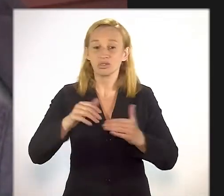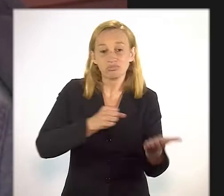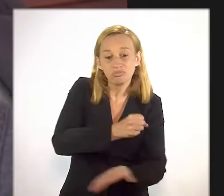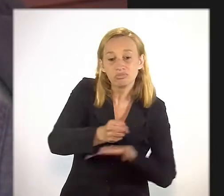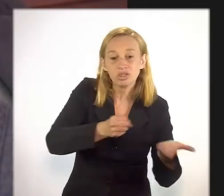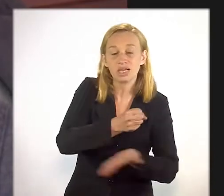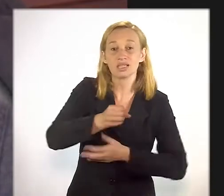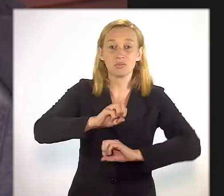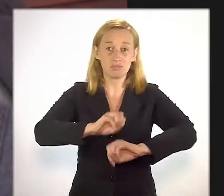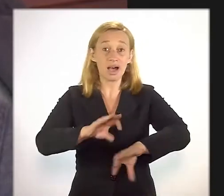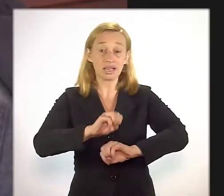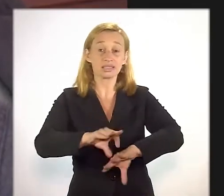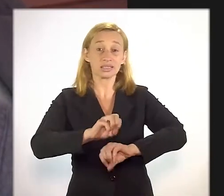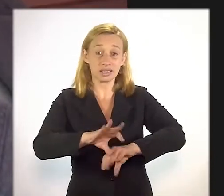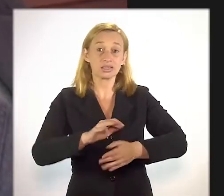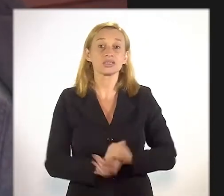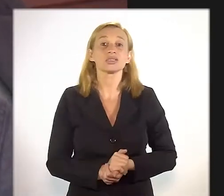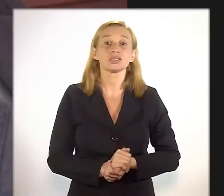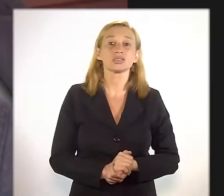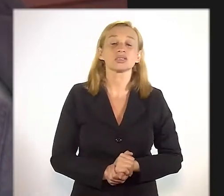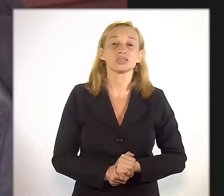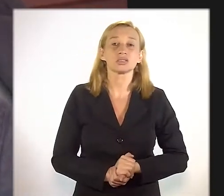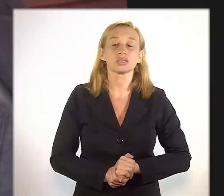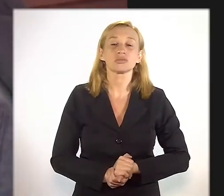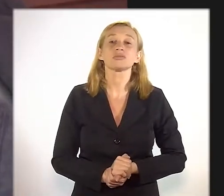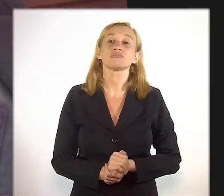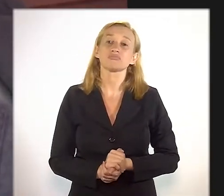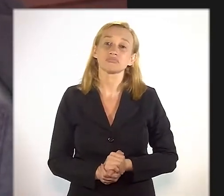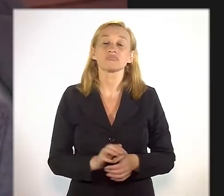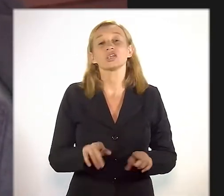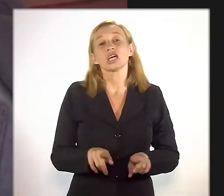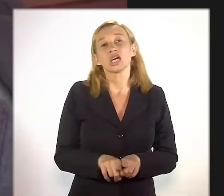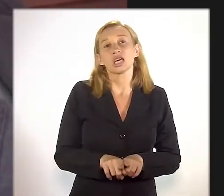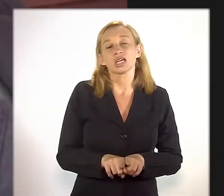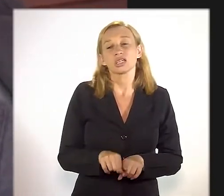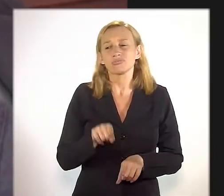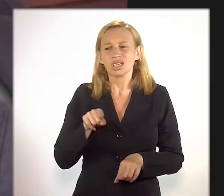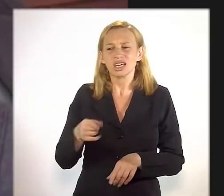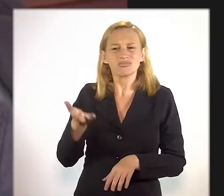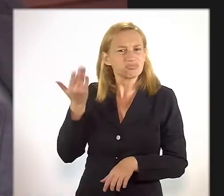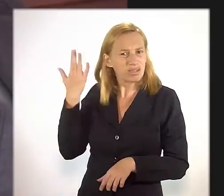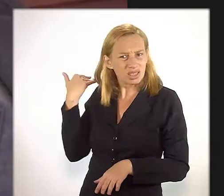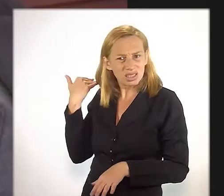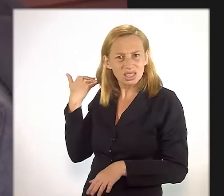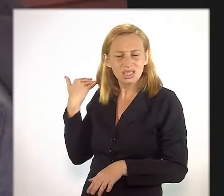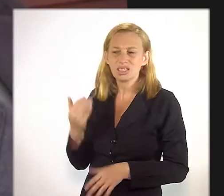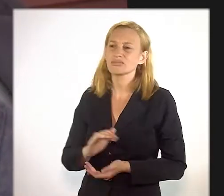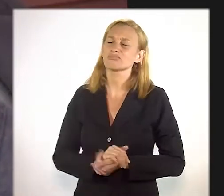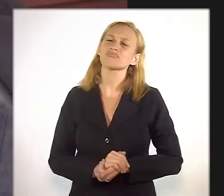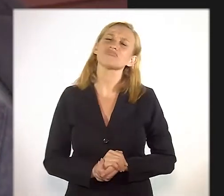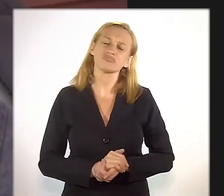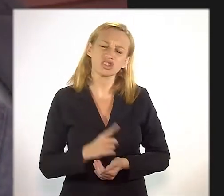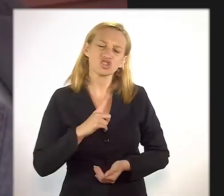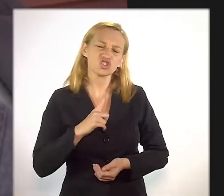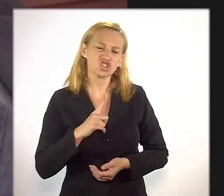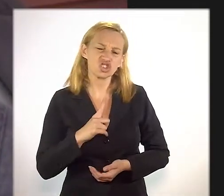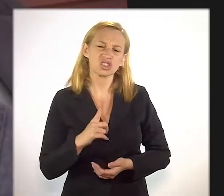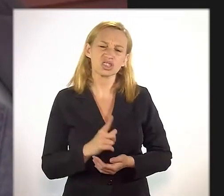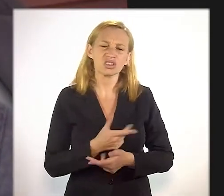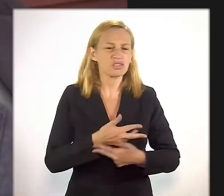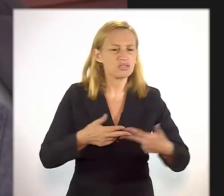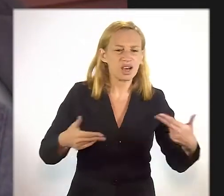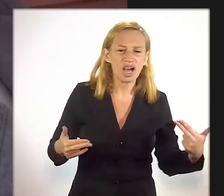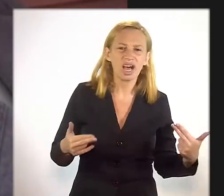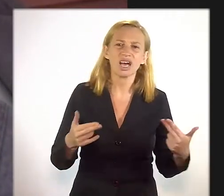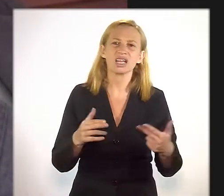educação básica são miseráveis, não é? Os índices para a eficiência também. E naquela época havia muito analfabetismo,